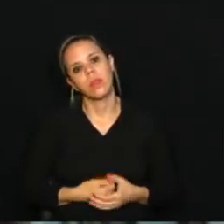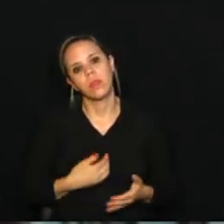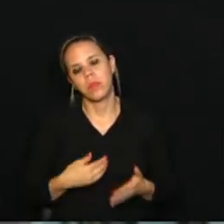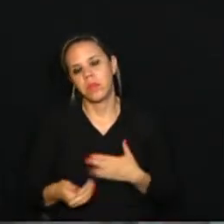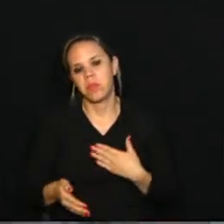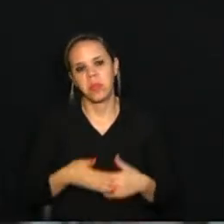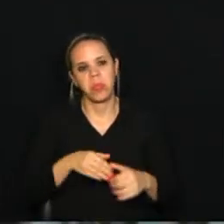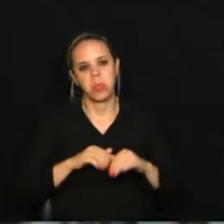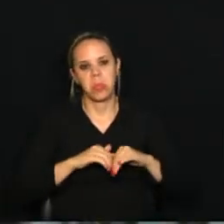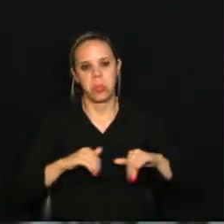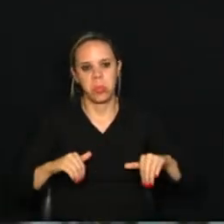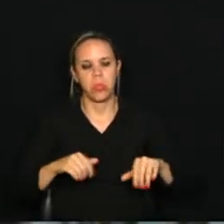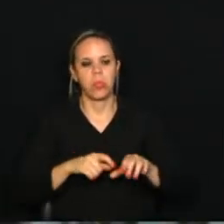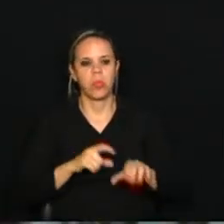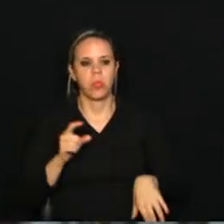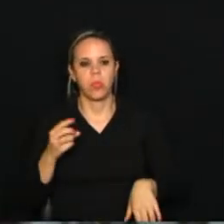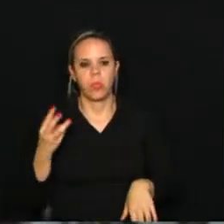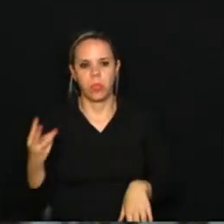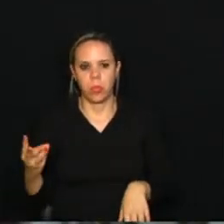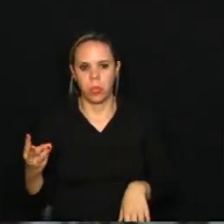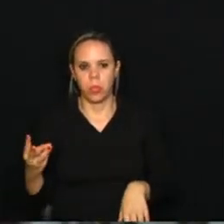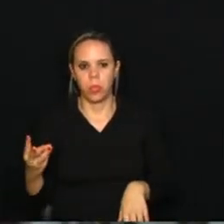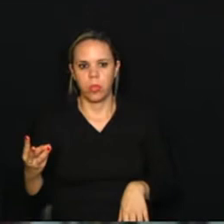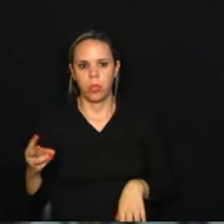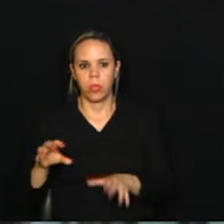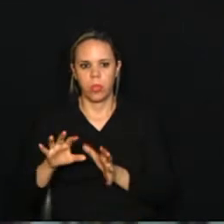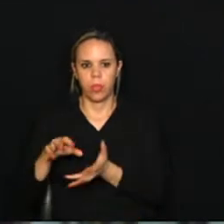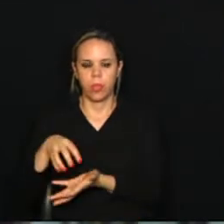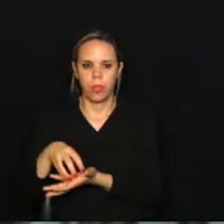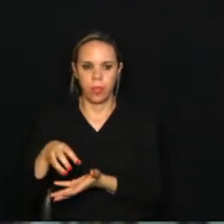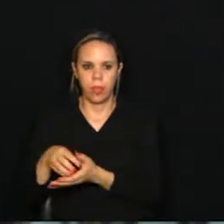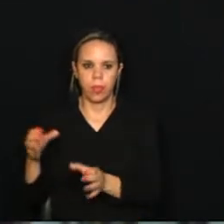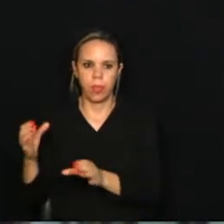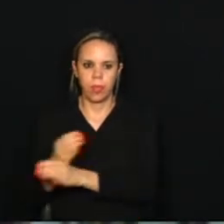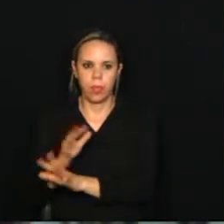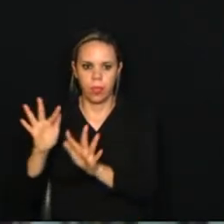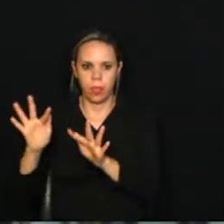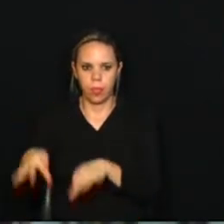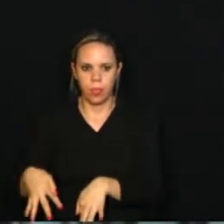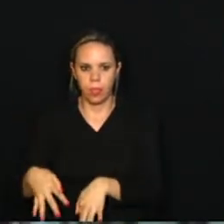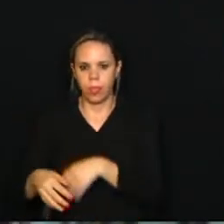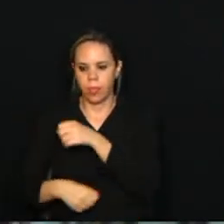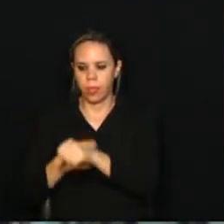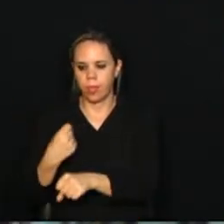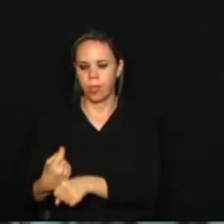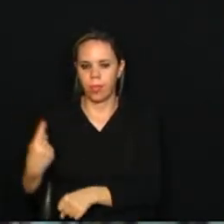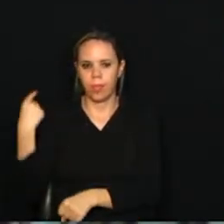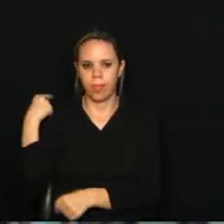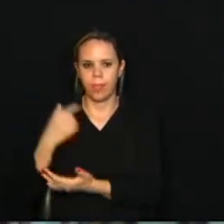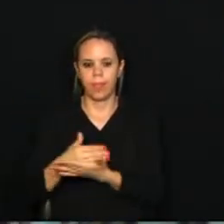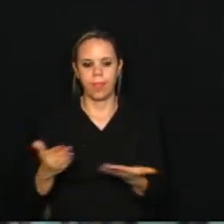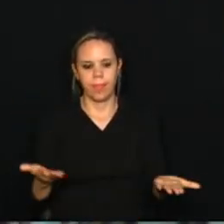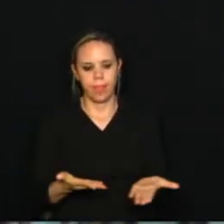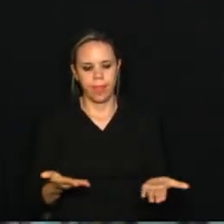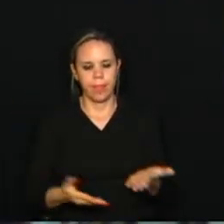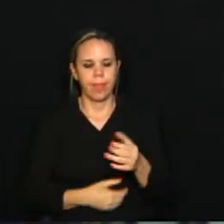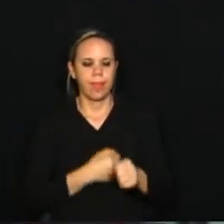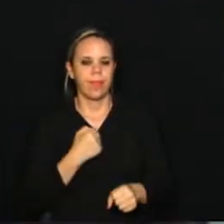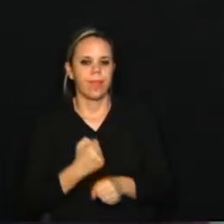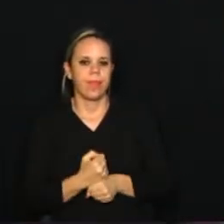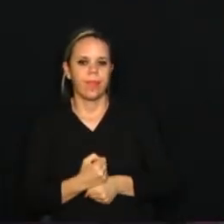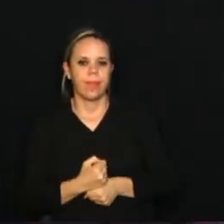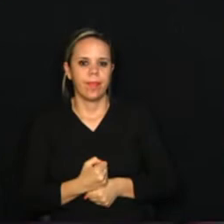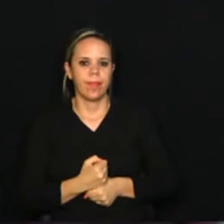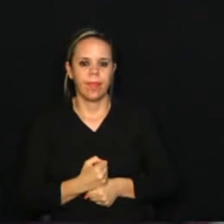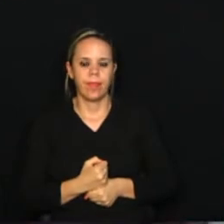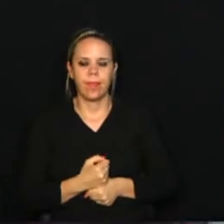Independente de 3 que ficaram concluídas no final do ano passado, começo desse ano. Não estou